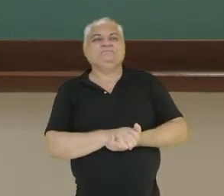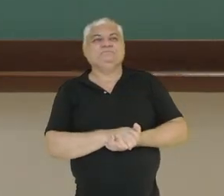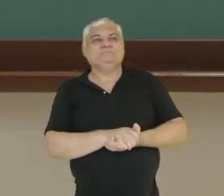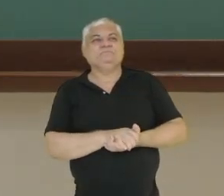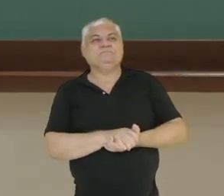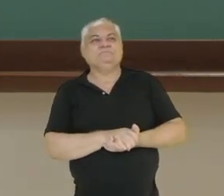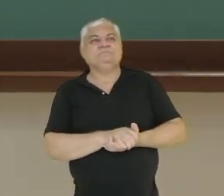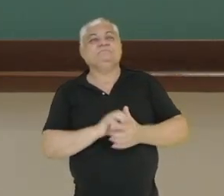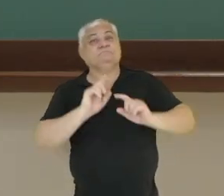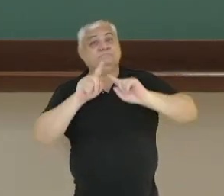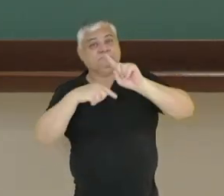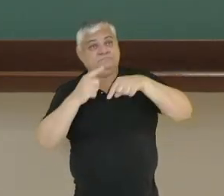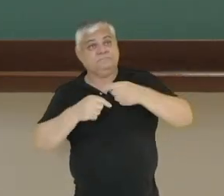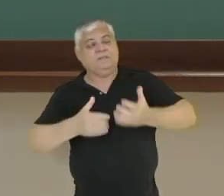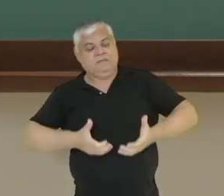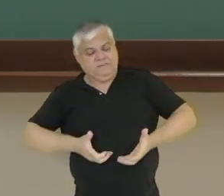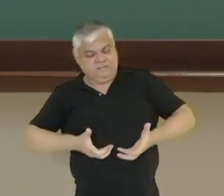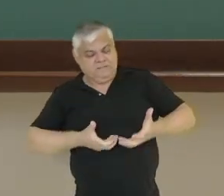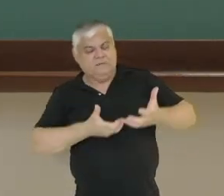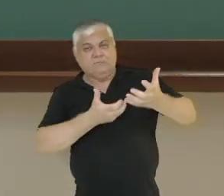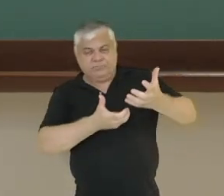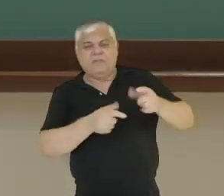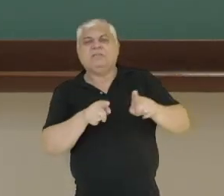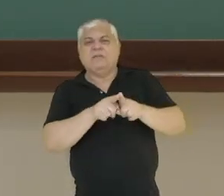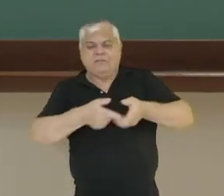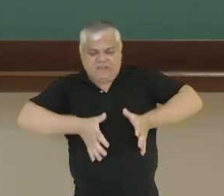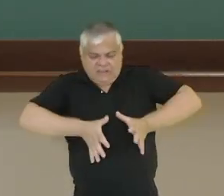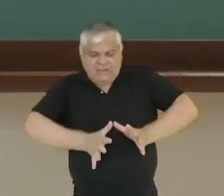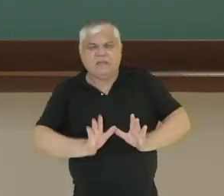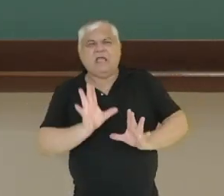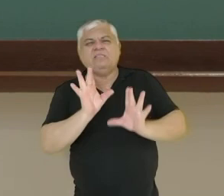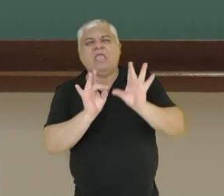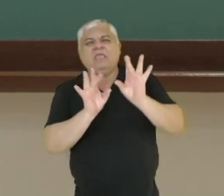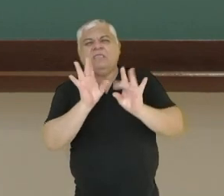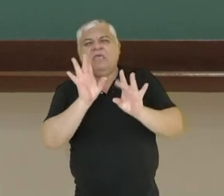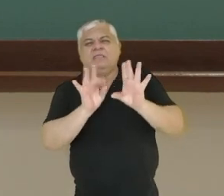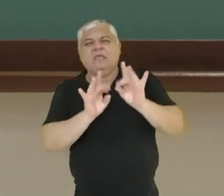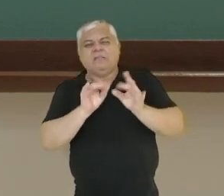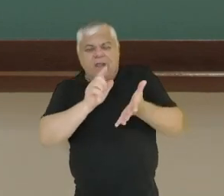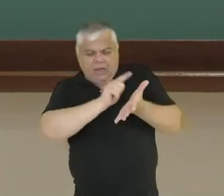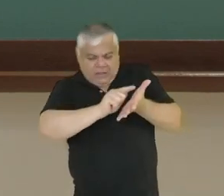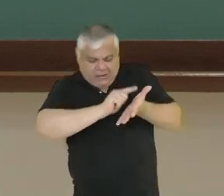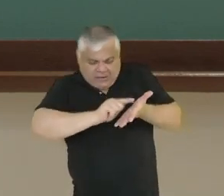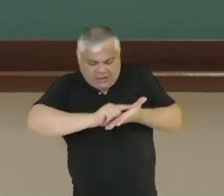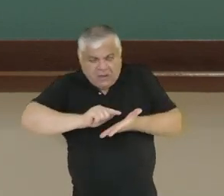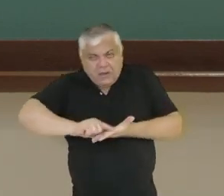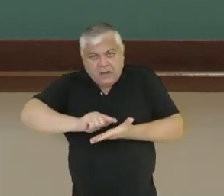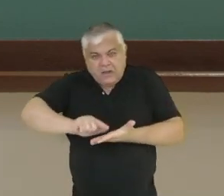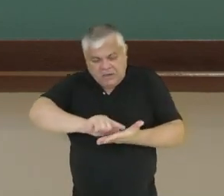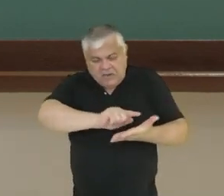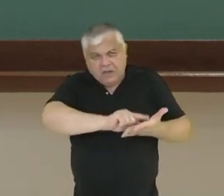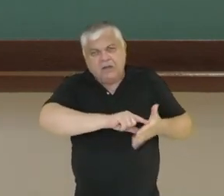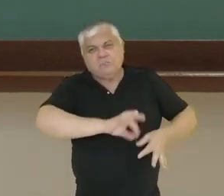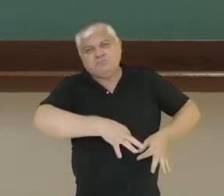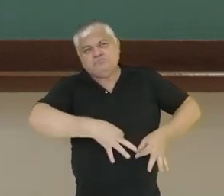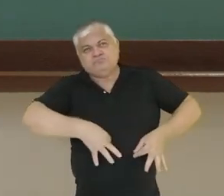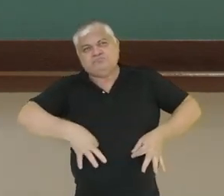Depois que retira o bebê, também retira a placenta e faz todo o cuidado pré-operatório, pós-operatório.